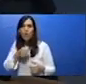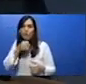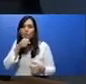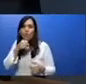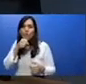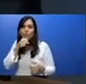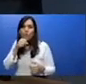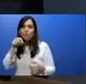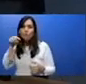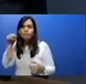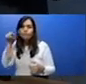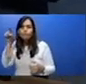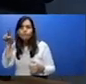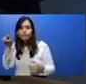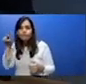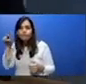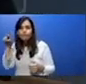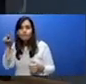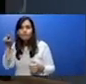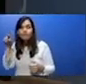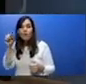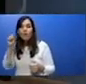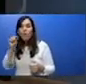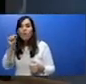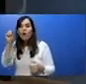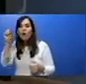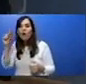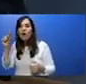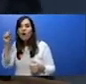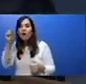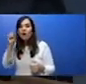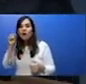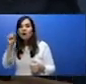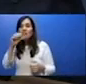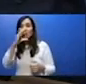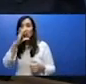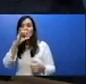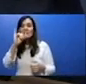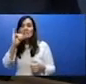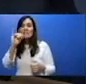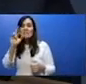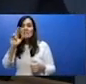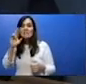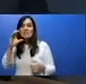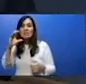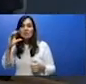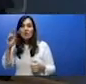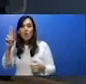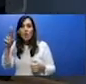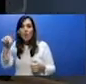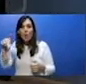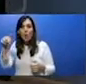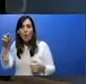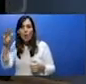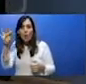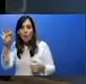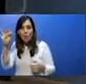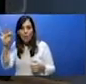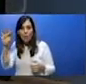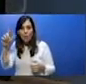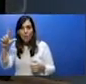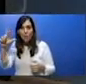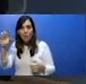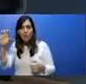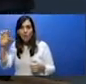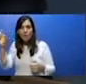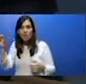vovô, nós utilizamos o acento circunflexo. Algumas crianças falam chapeuzinho,